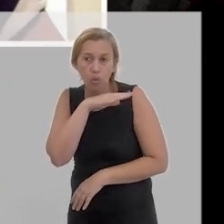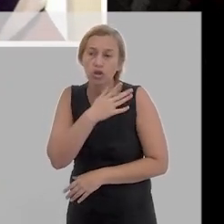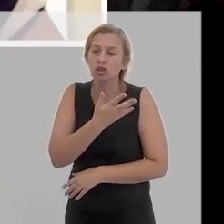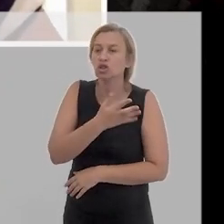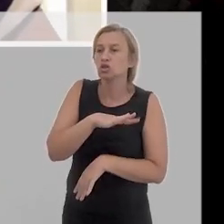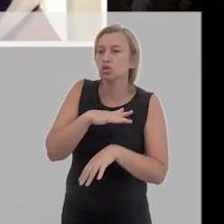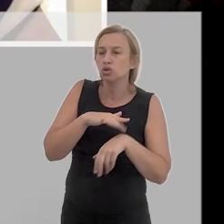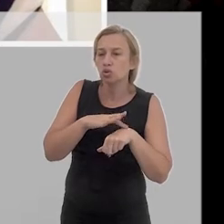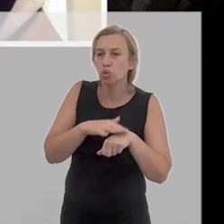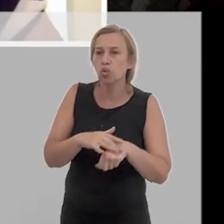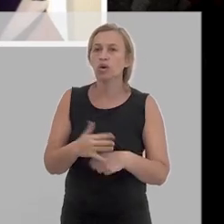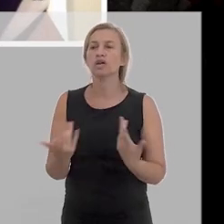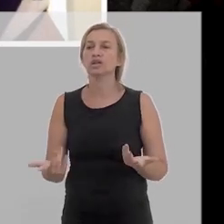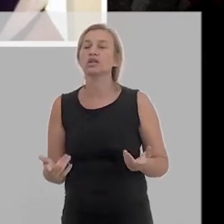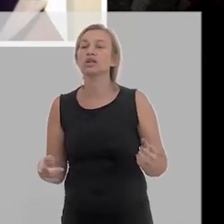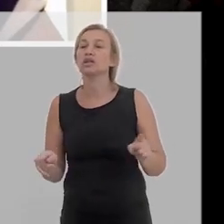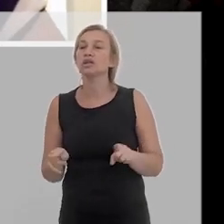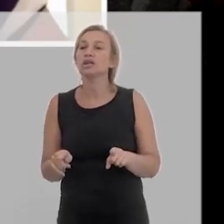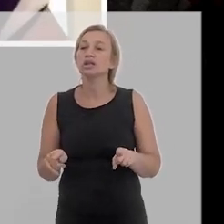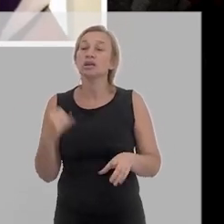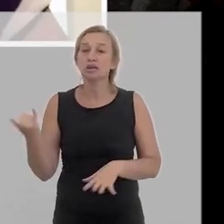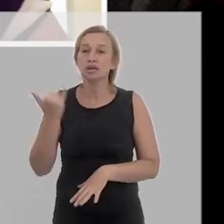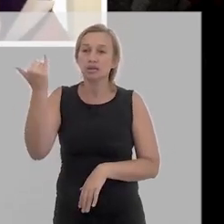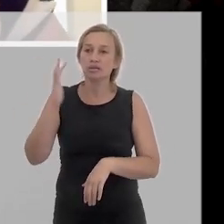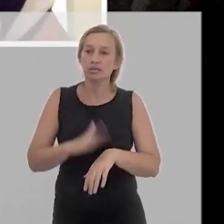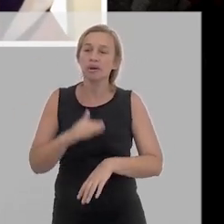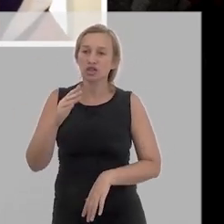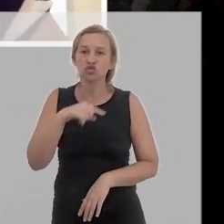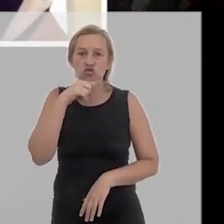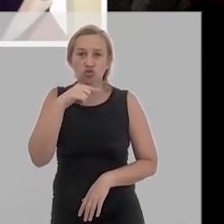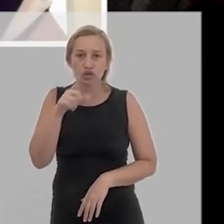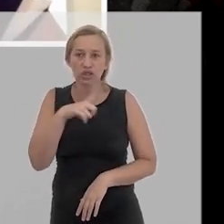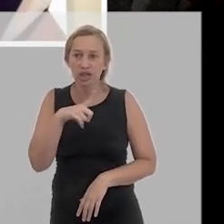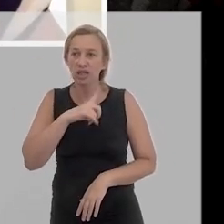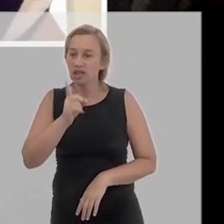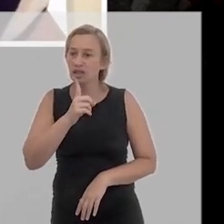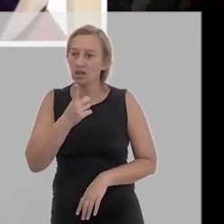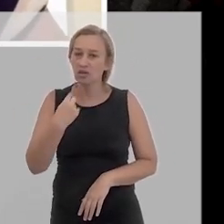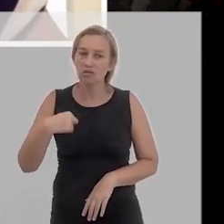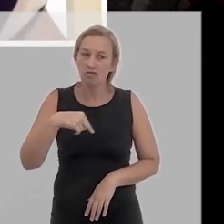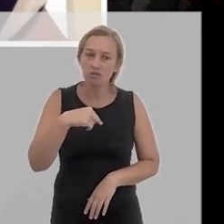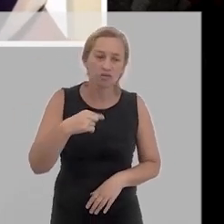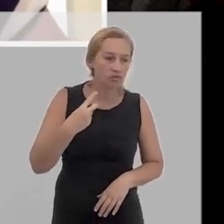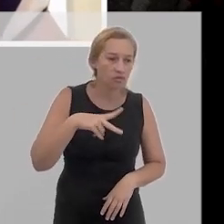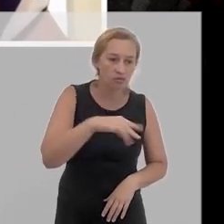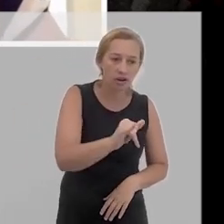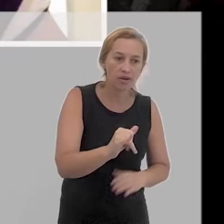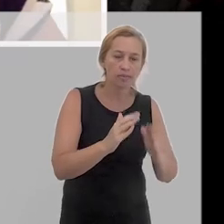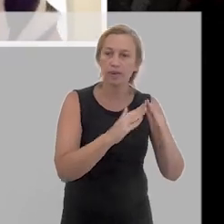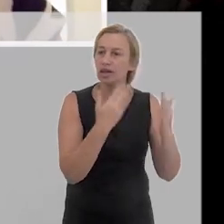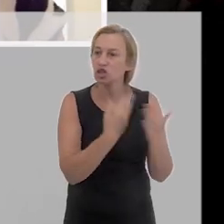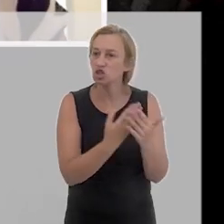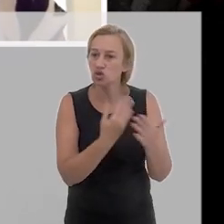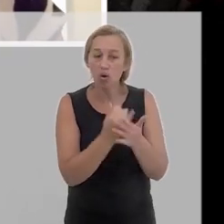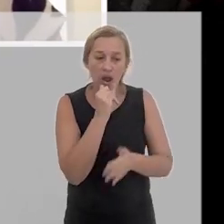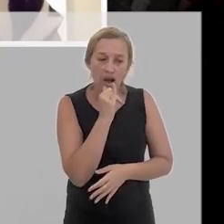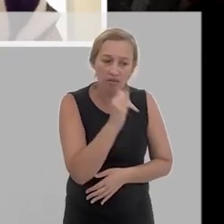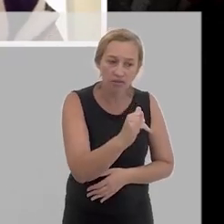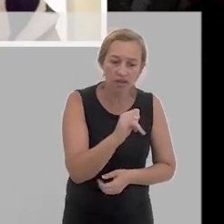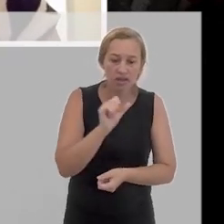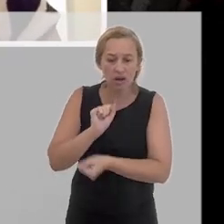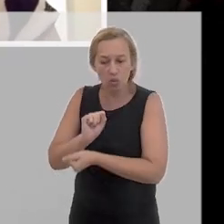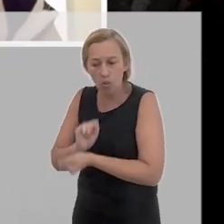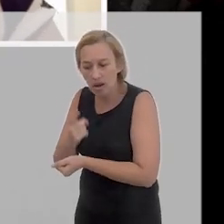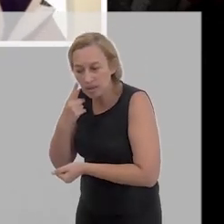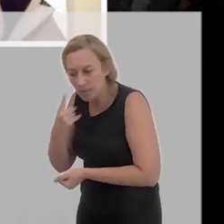criança adoecer, de ter alguma dúvida. E o mais importante é o seguinte: está na dúvida, não leve hoje à escola,